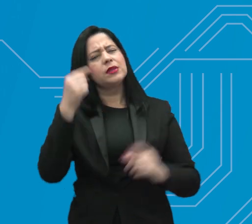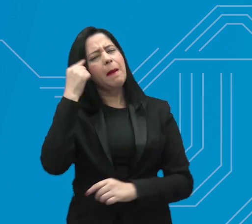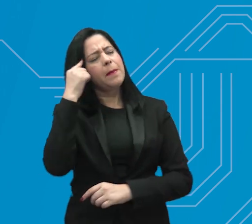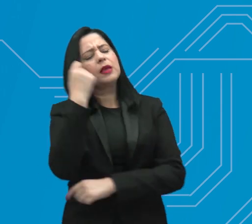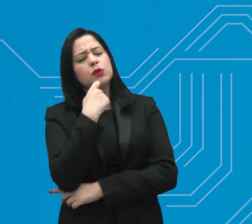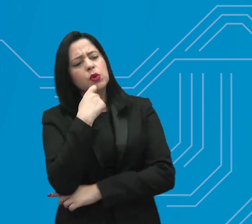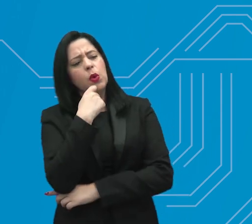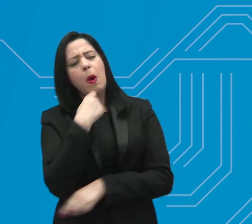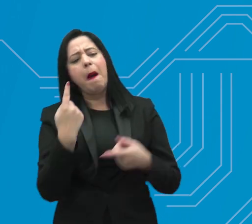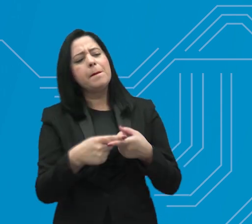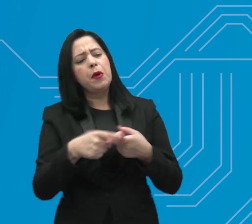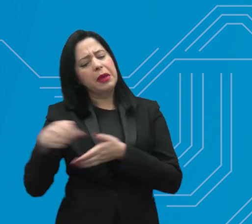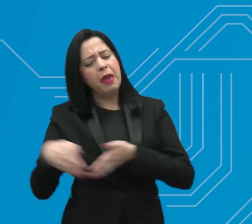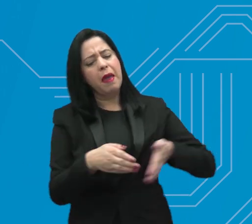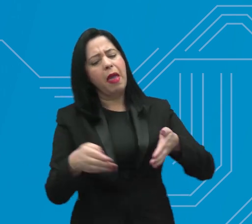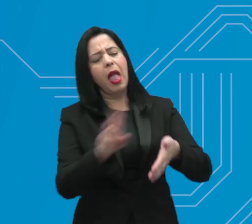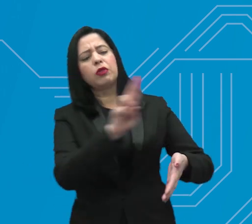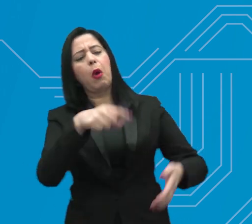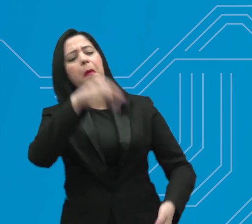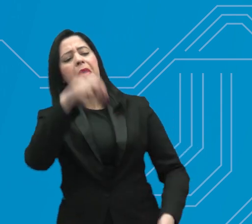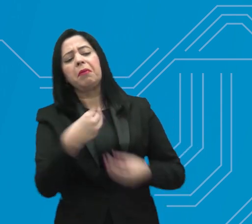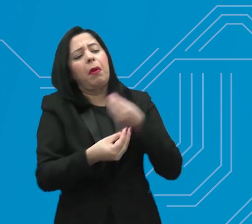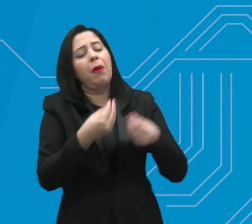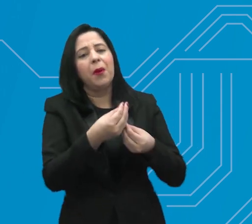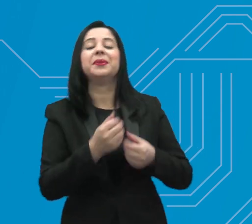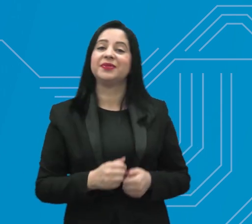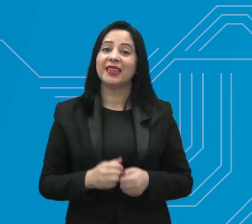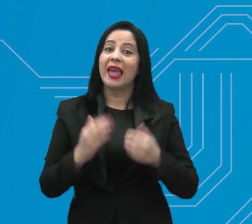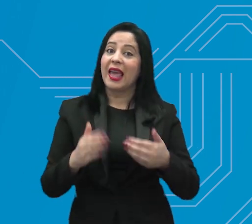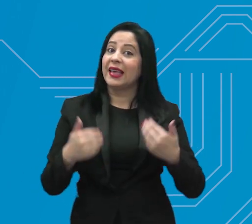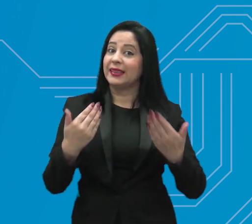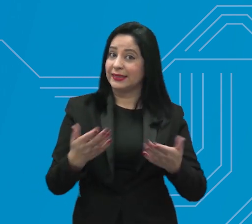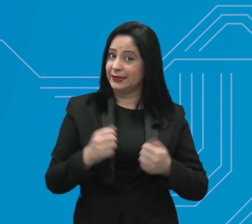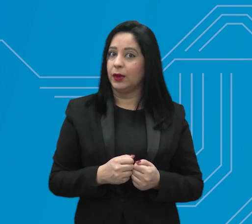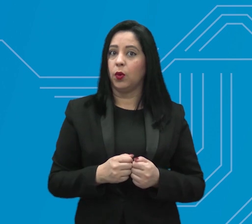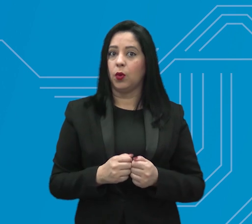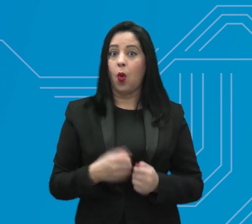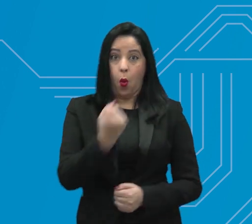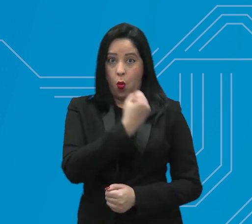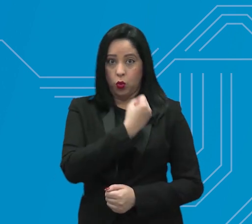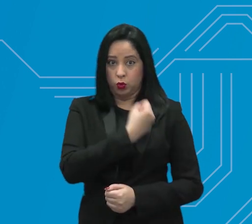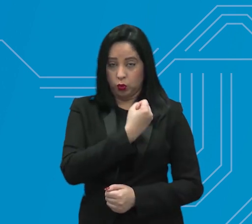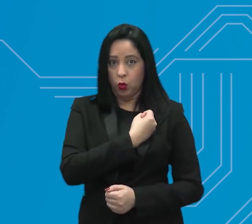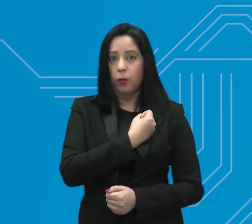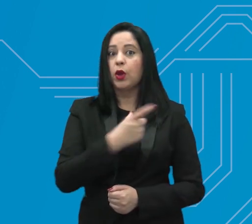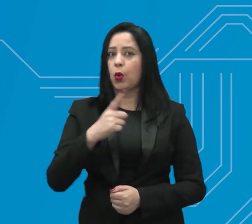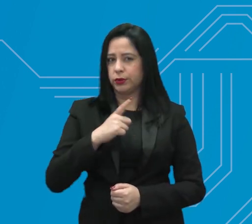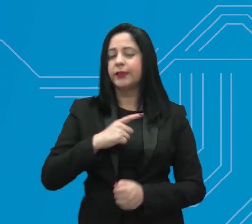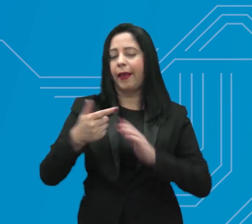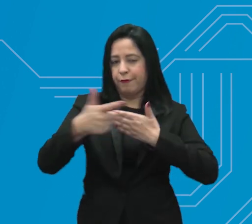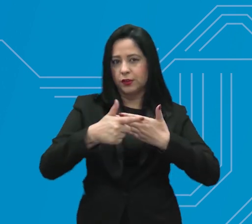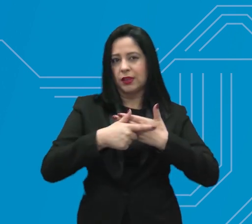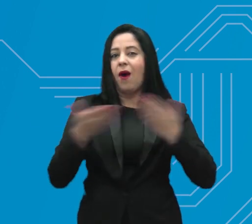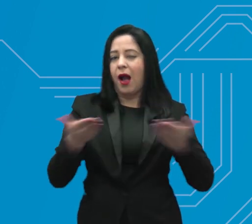BR-116. Você já parou para pensar como essas nomenclaturas são escolhidas? Pois é, esse código segue uma lógica e